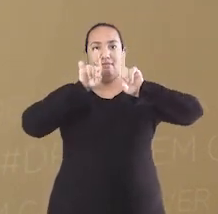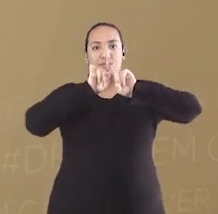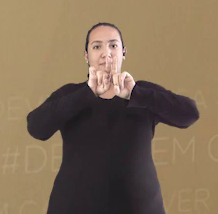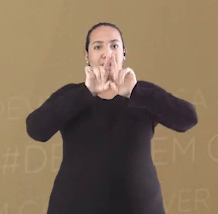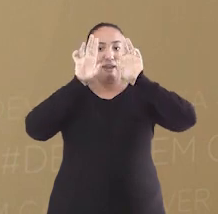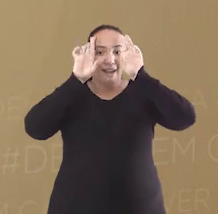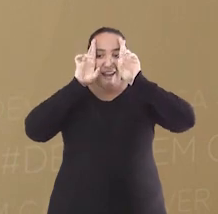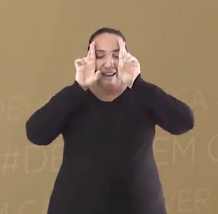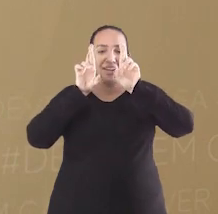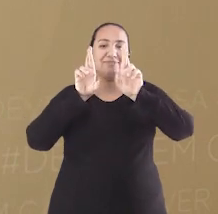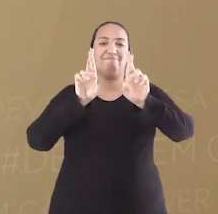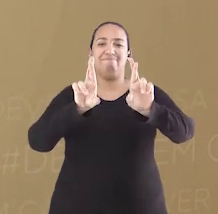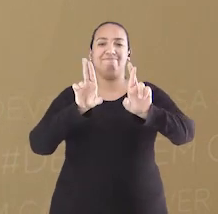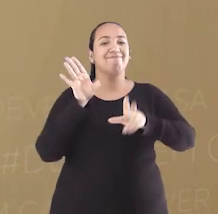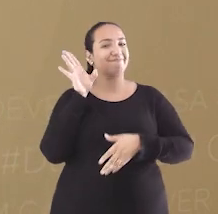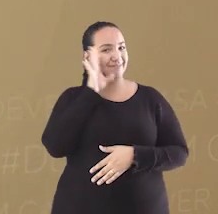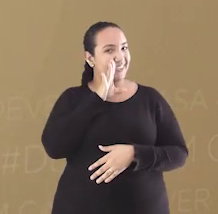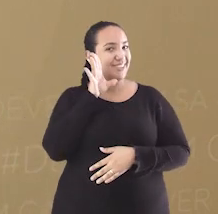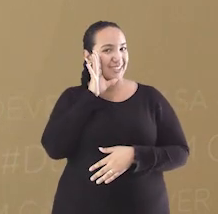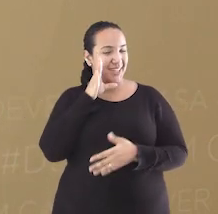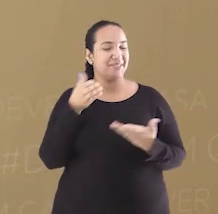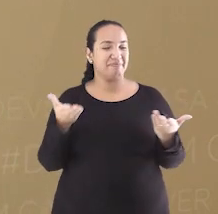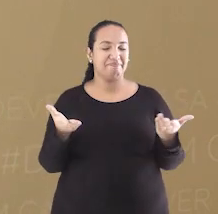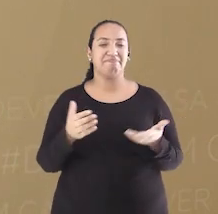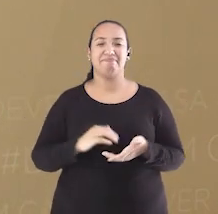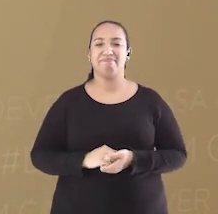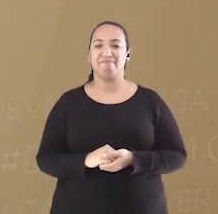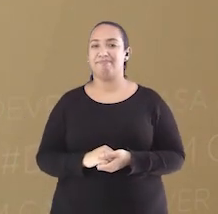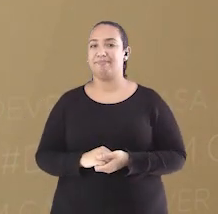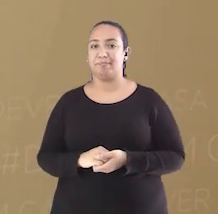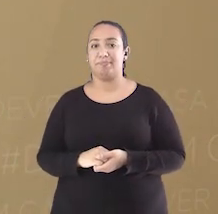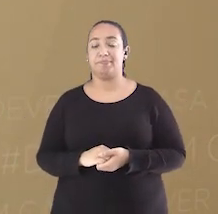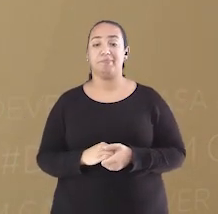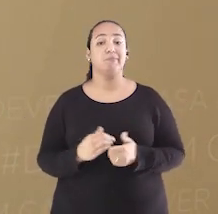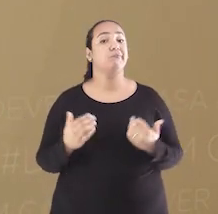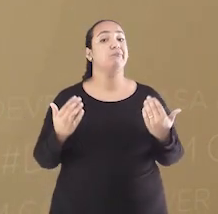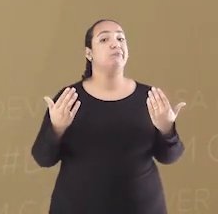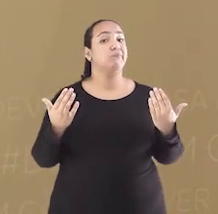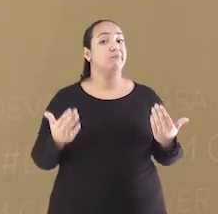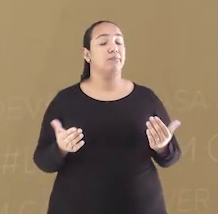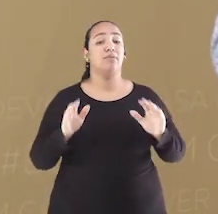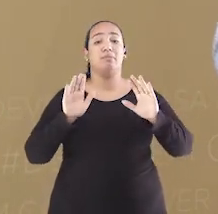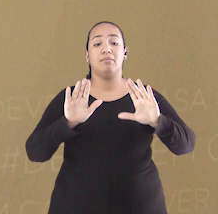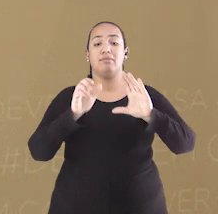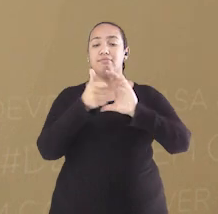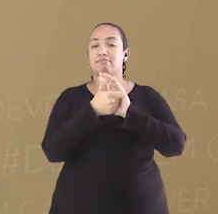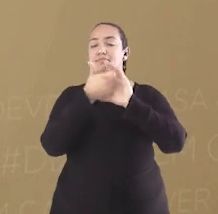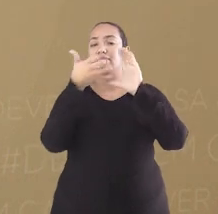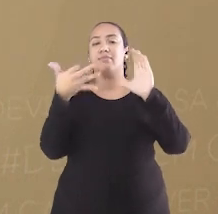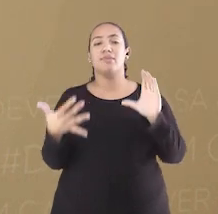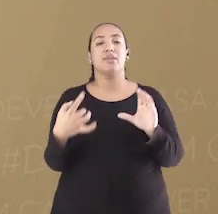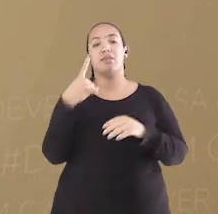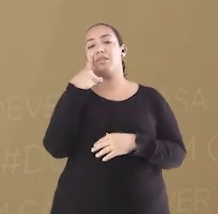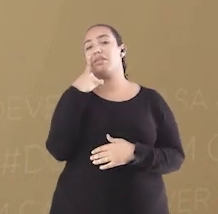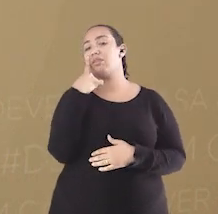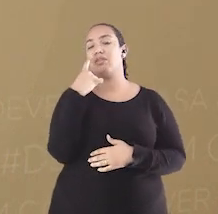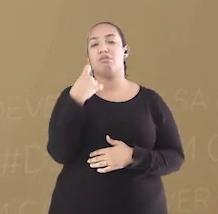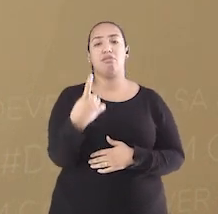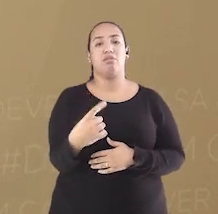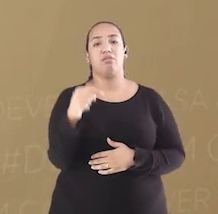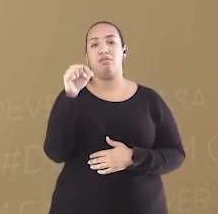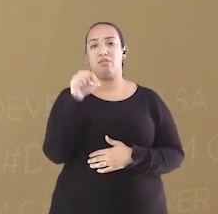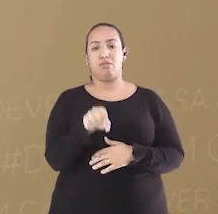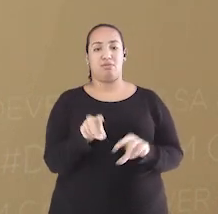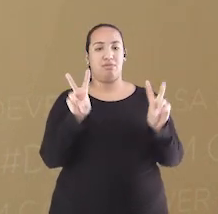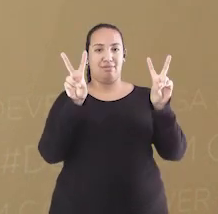respeitosa e pacífica. Que legal, não? Bom, mas um aspecto muito interessante relacionado à